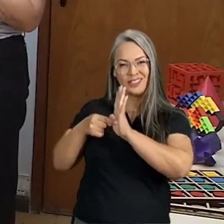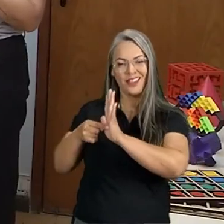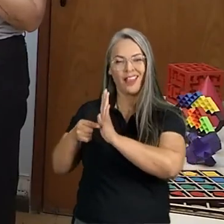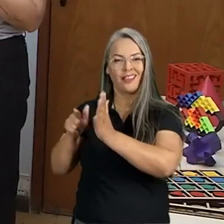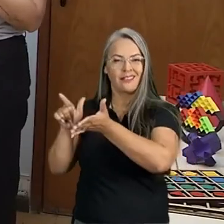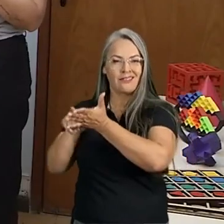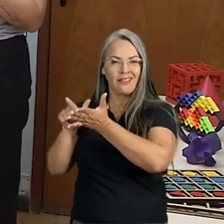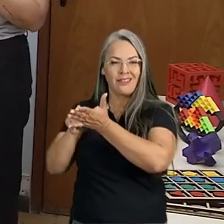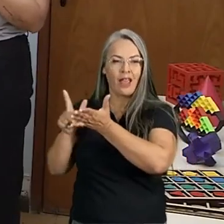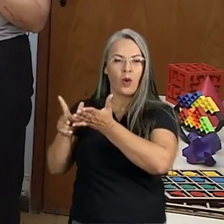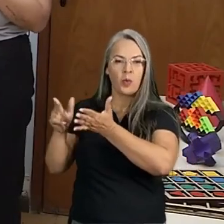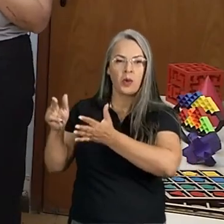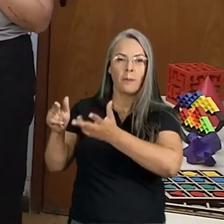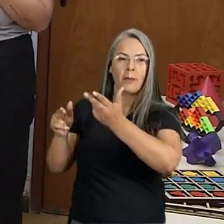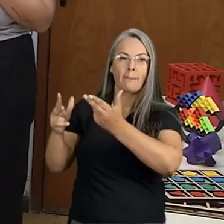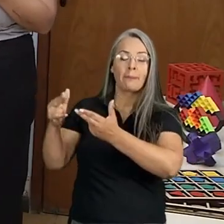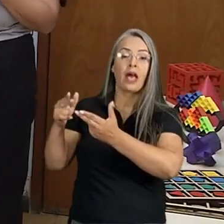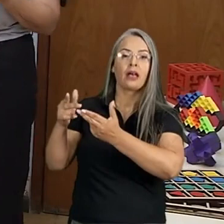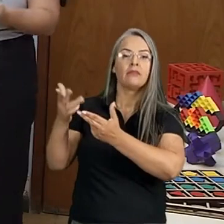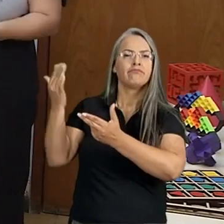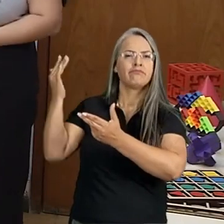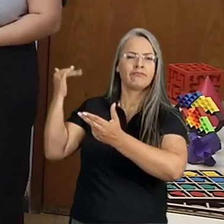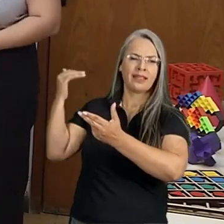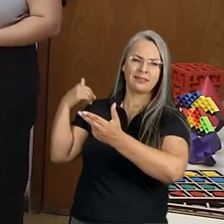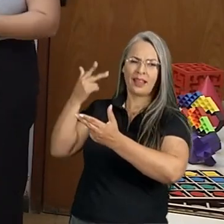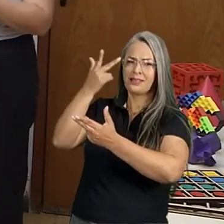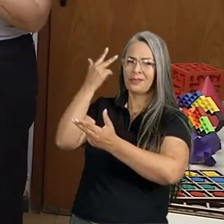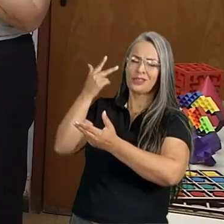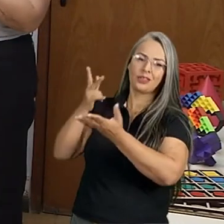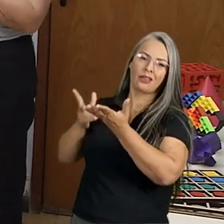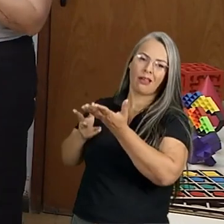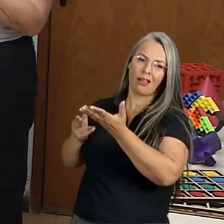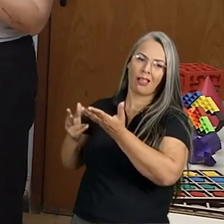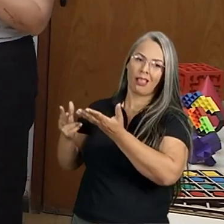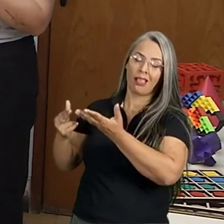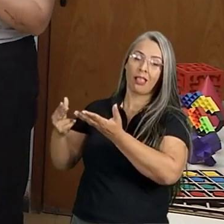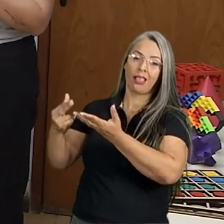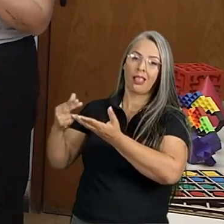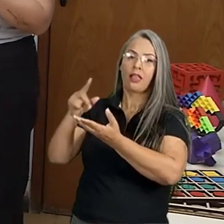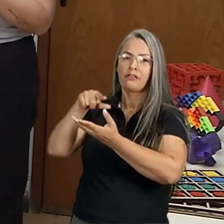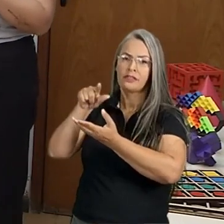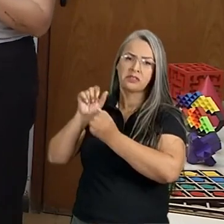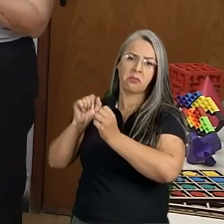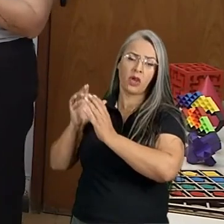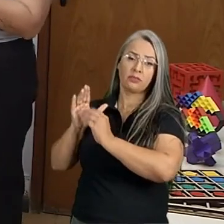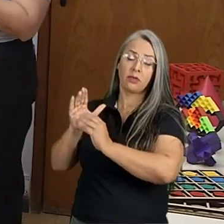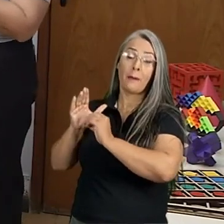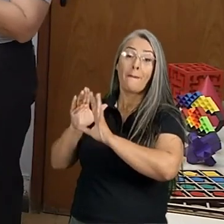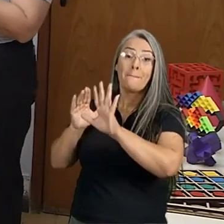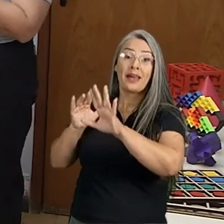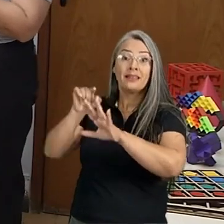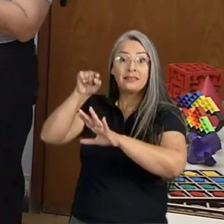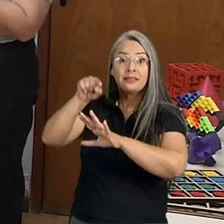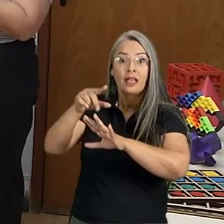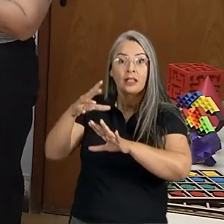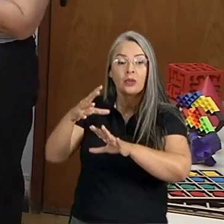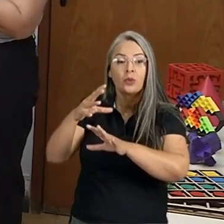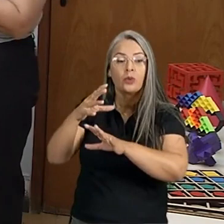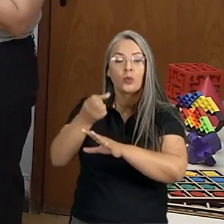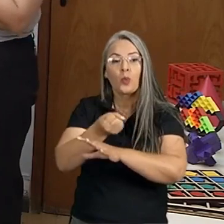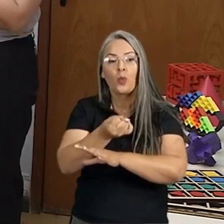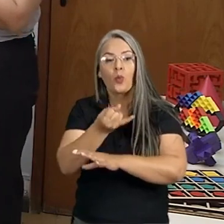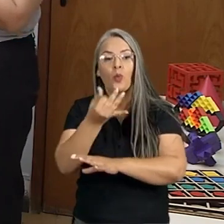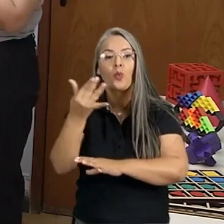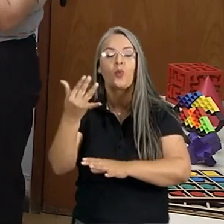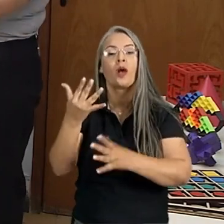papel a gente começou cortando a mão como pessoal de casa pode fazer mas como aqui tinha muita demanda e era preciso fazer muitas